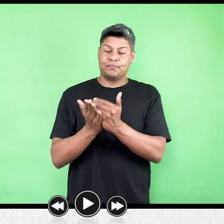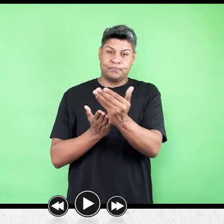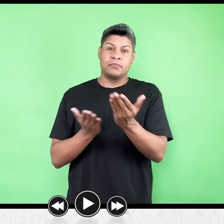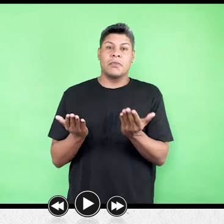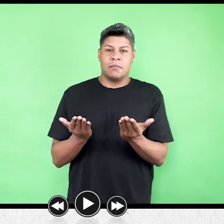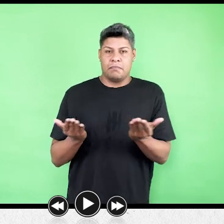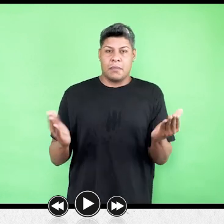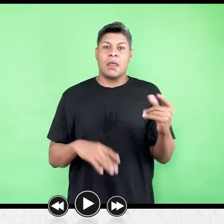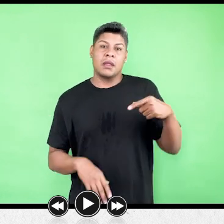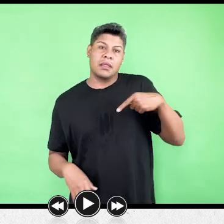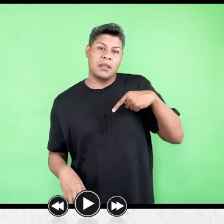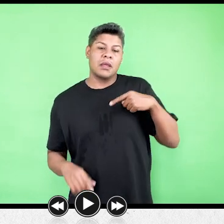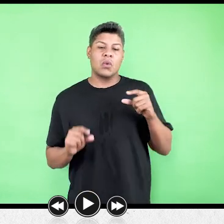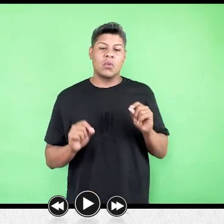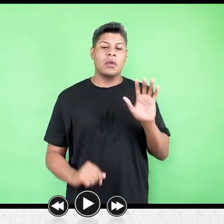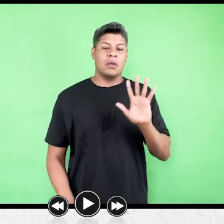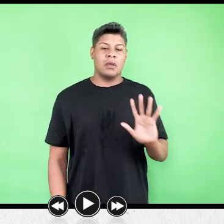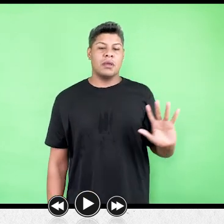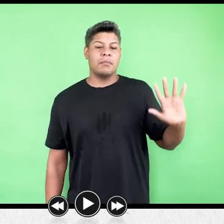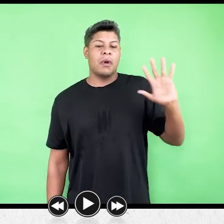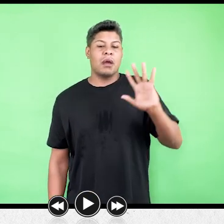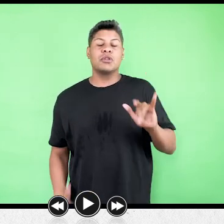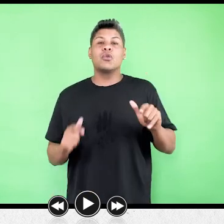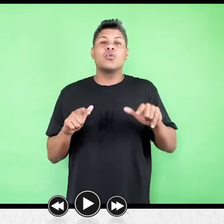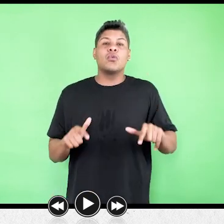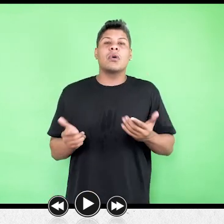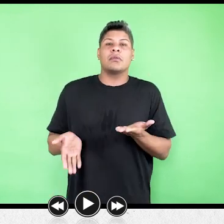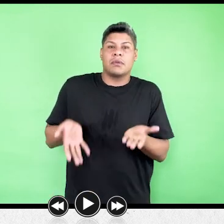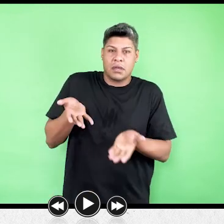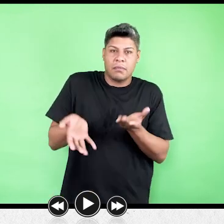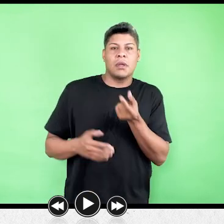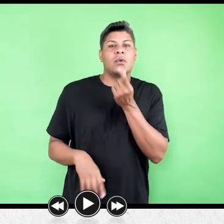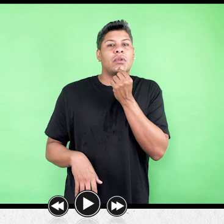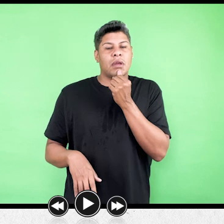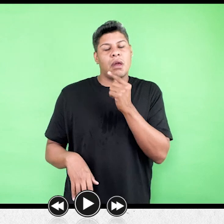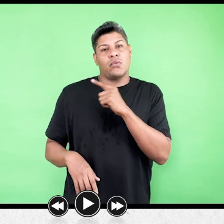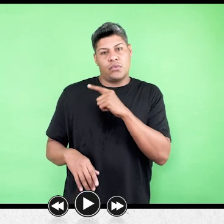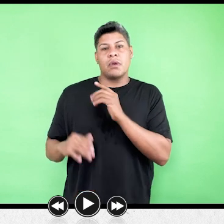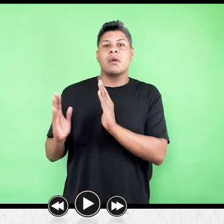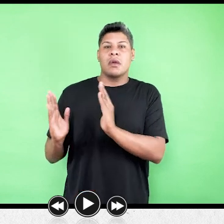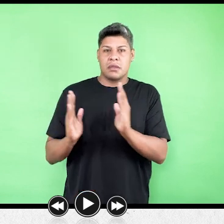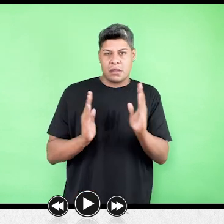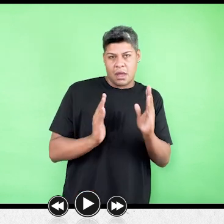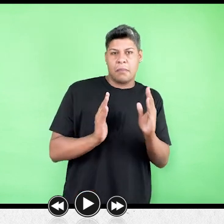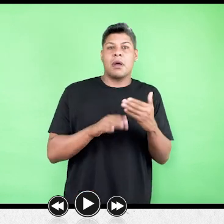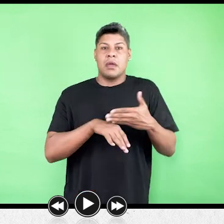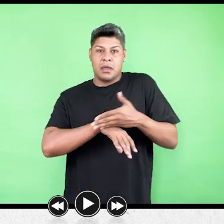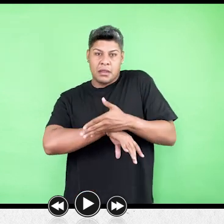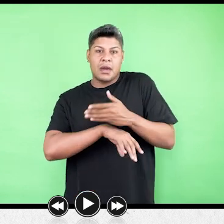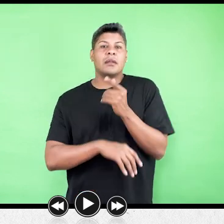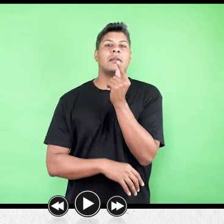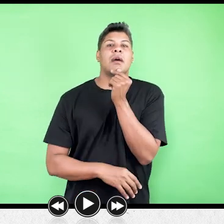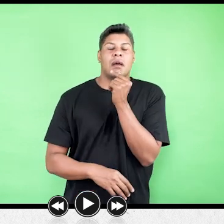tem uma figura de uma estação de tratamento de água convencional com todas essas etapas, desde a entrada da água bruta